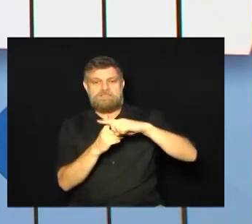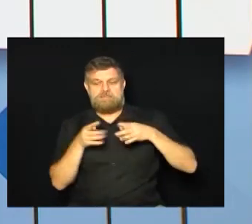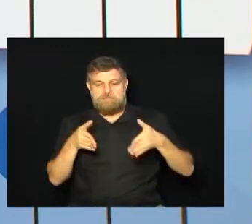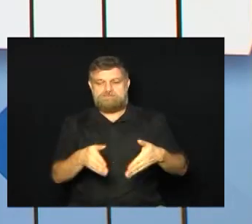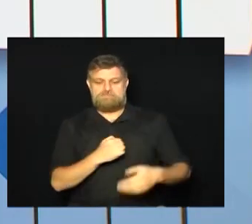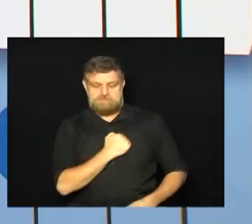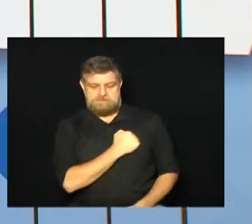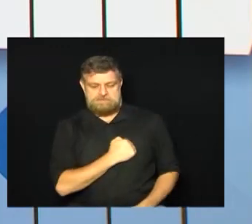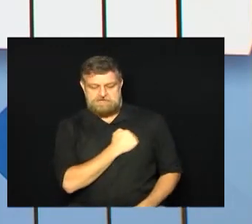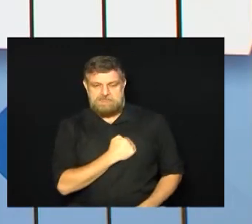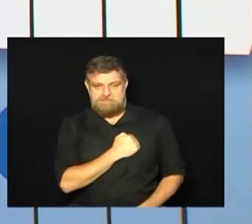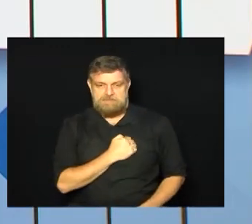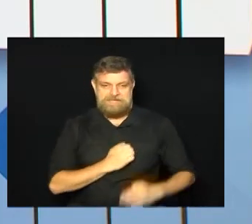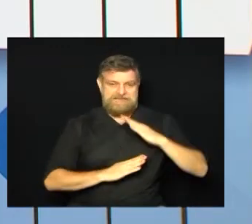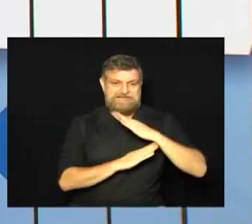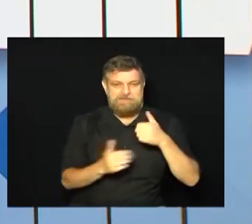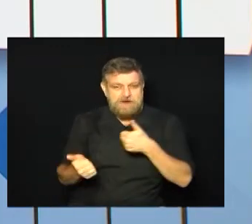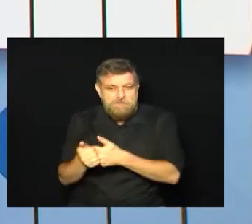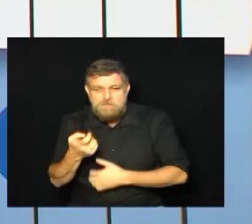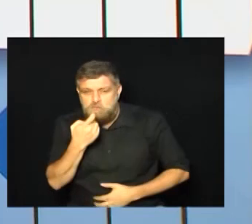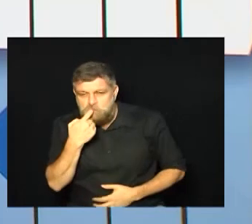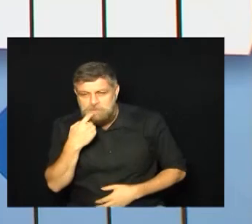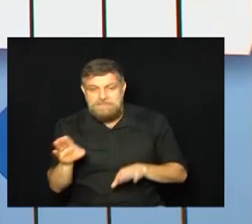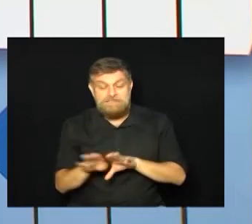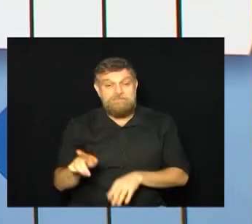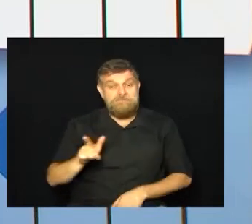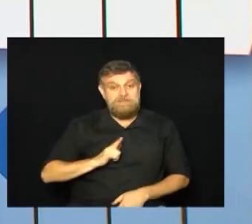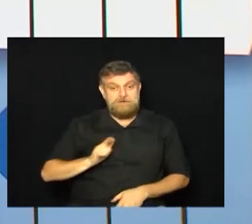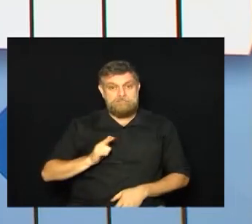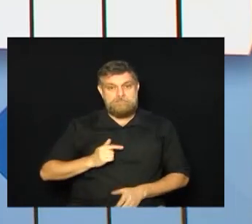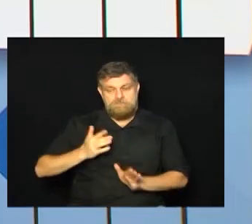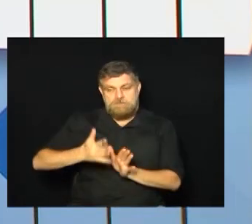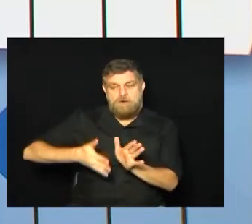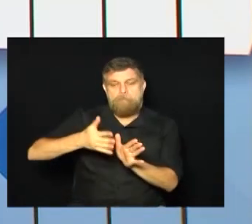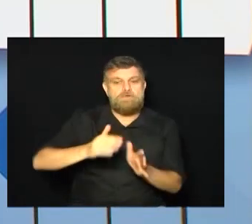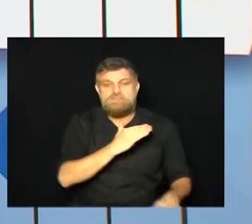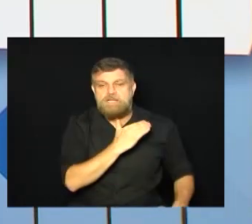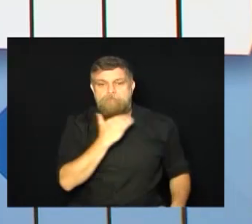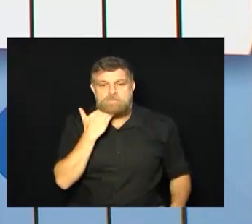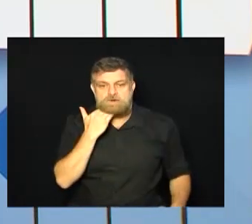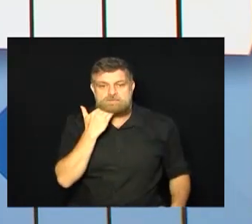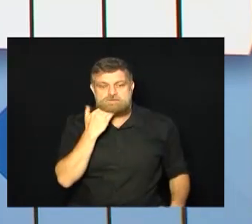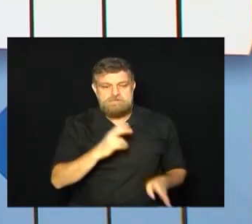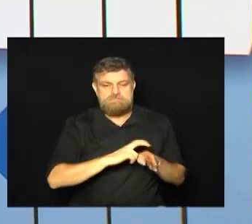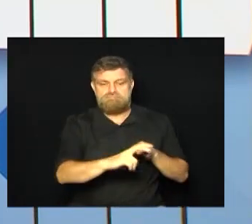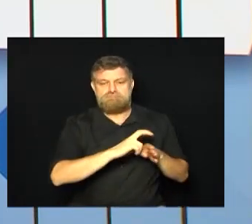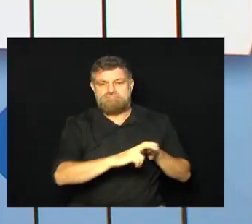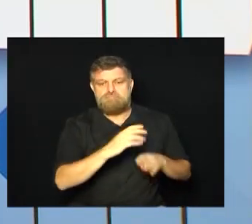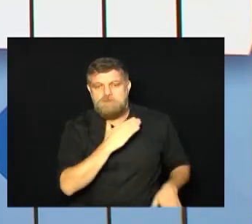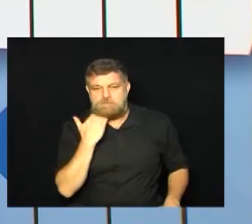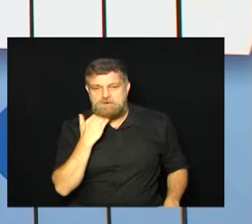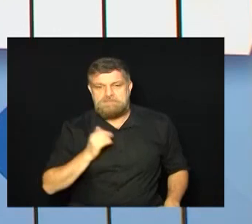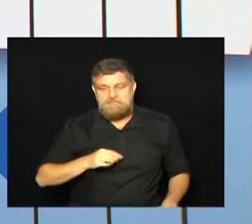aqui próximo à TV Câmara Campinas. Também temos o Bonde da Morte, que vai ter a história do Bonde da Morte, da